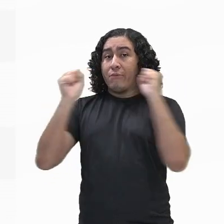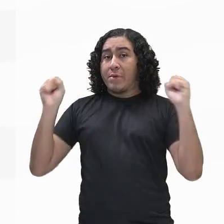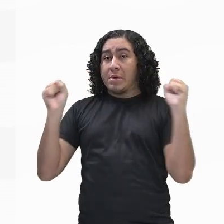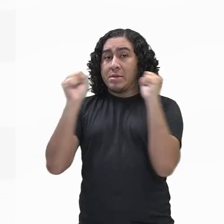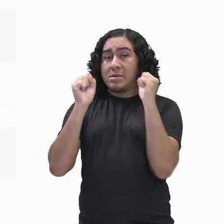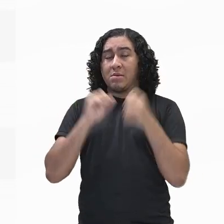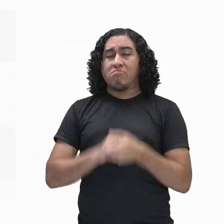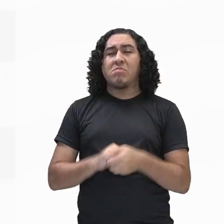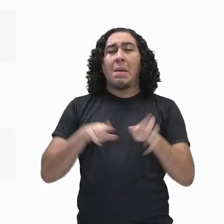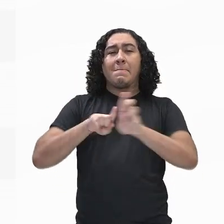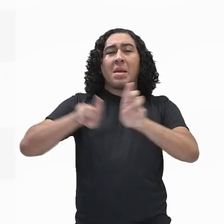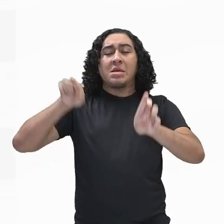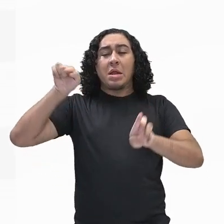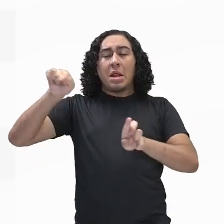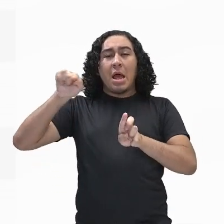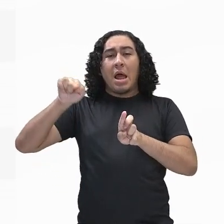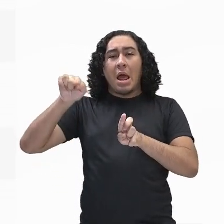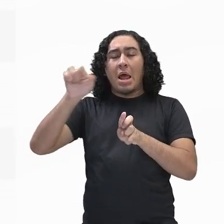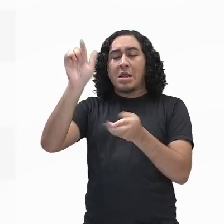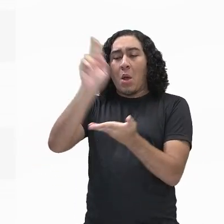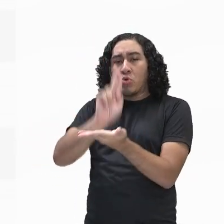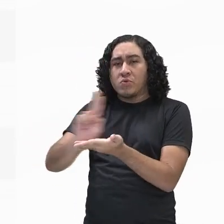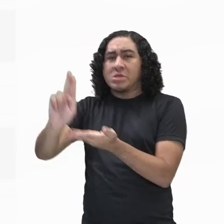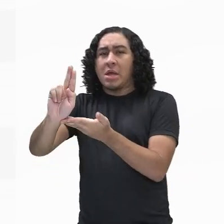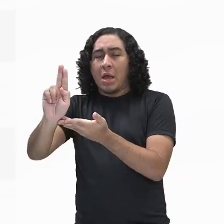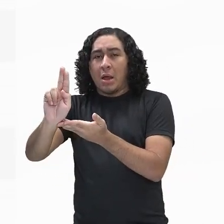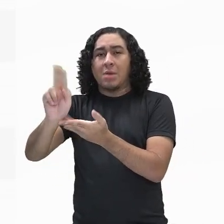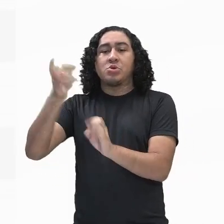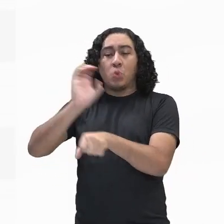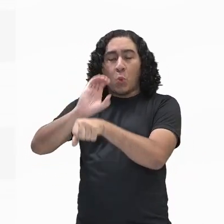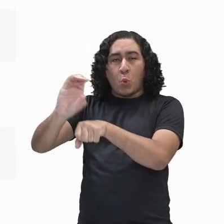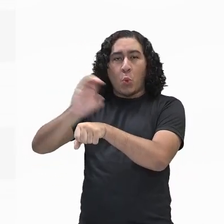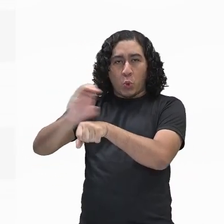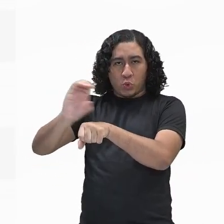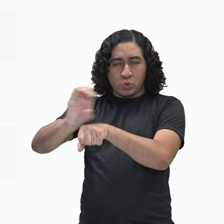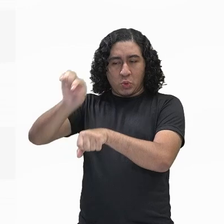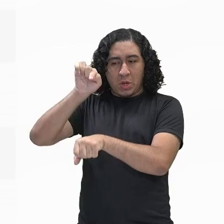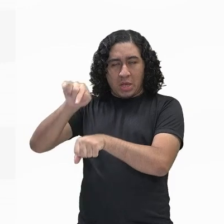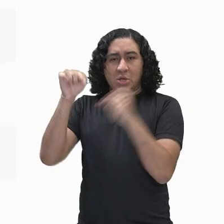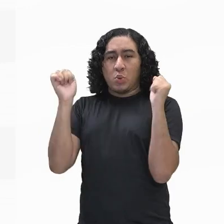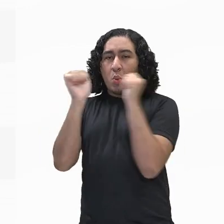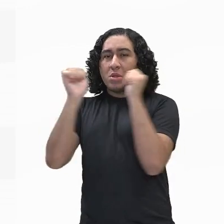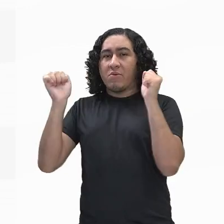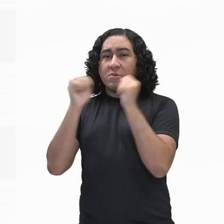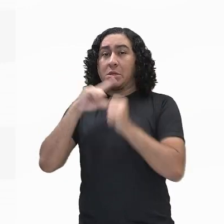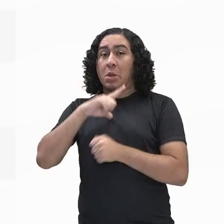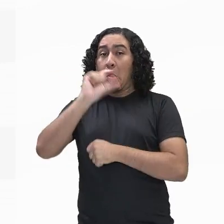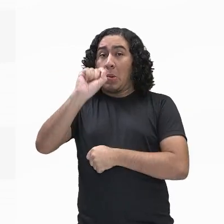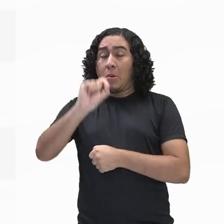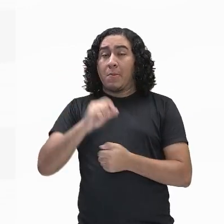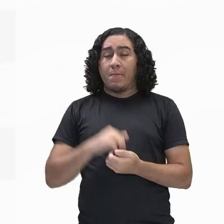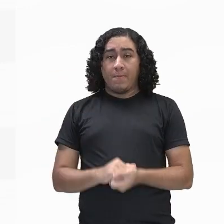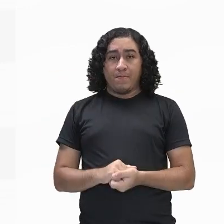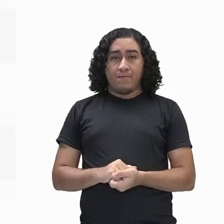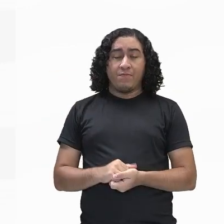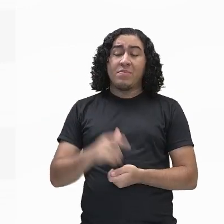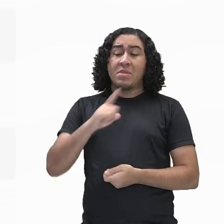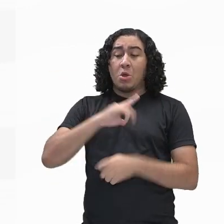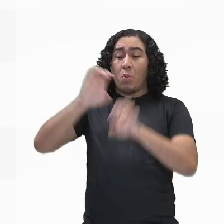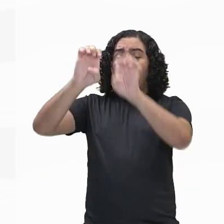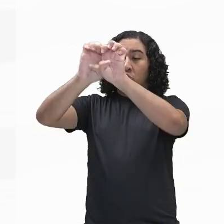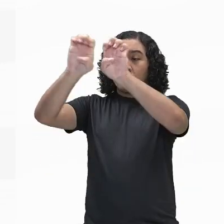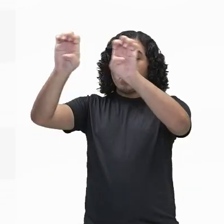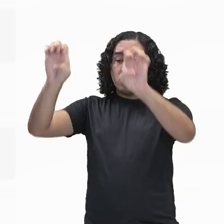na Faculdade de Educação Física, no curso de Educação Física, nós temos aí uma estrutura, né,